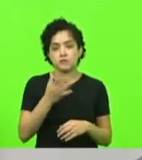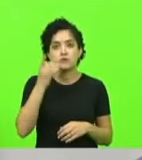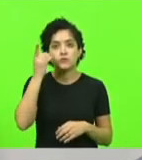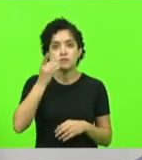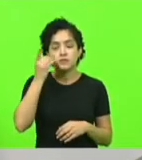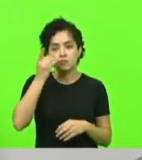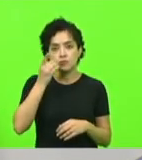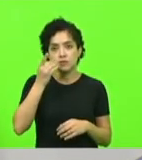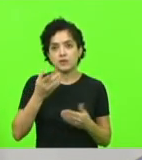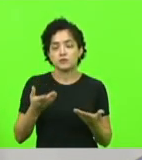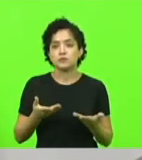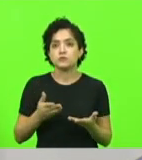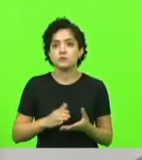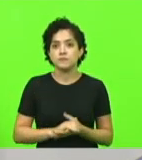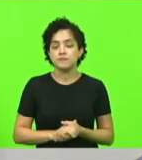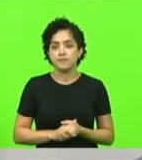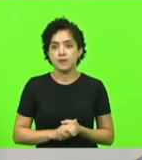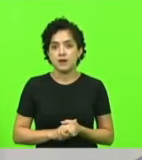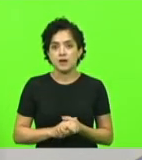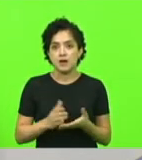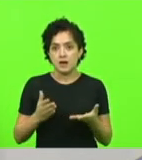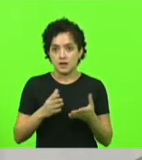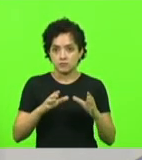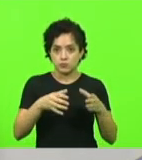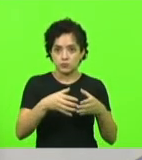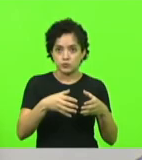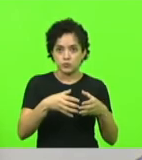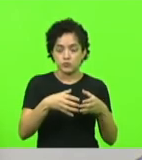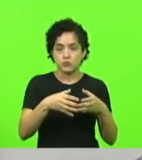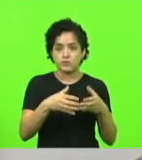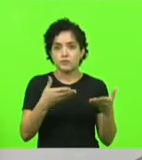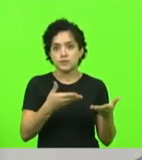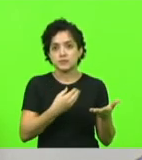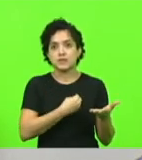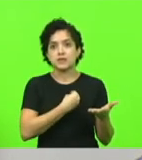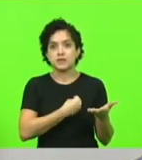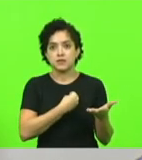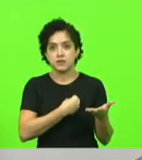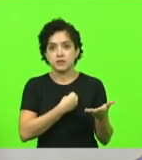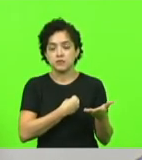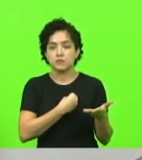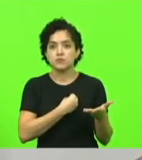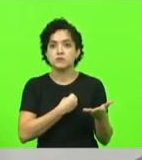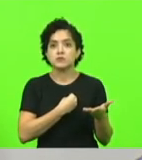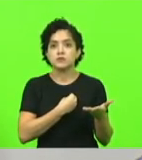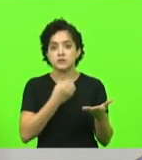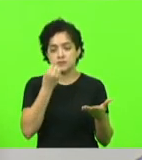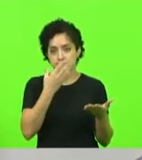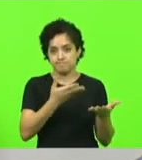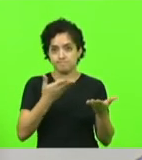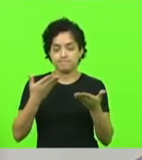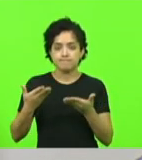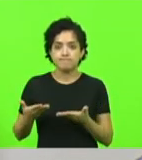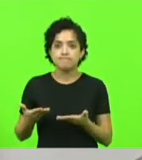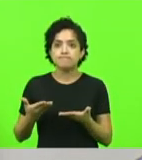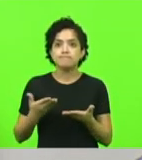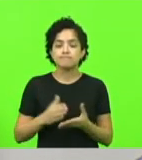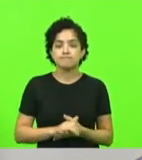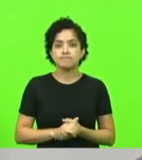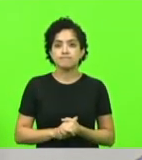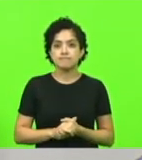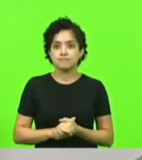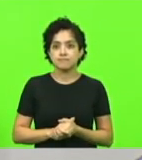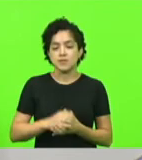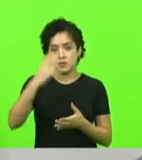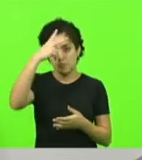deputados, deputadas, a comitiva também que está aqui de Santa Rosa de Lima, sejam todos bem-vindos, bem-vindas, o prefeito